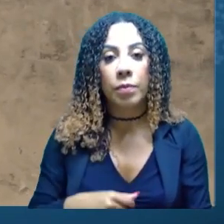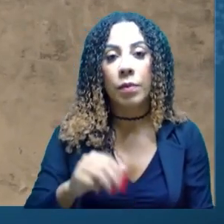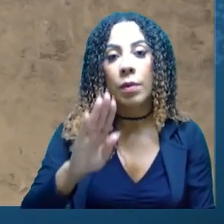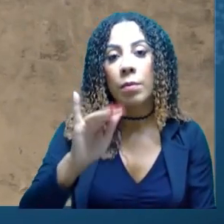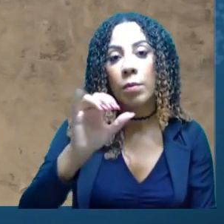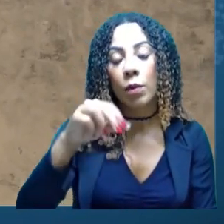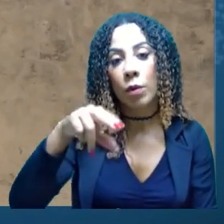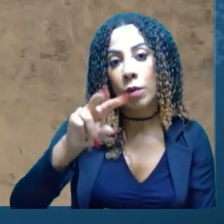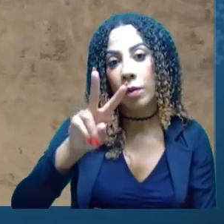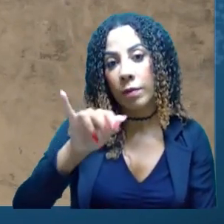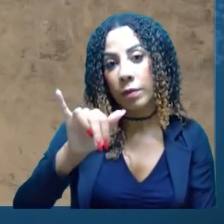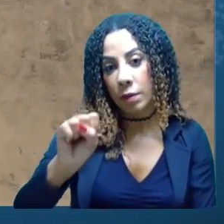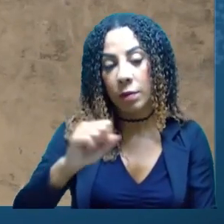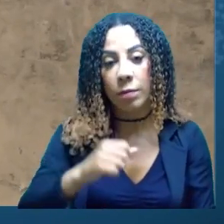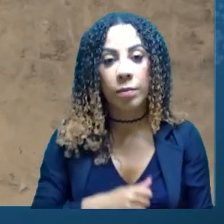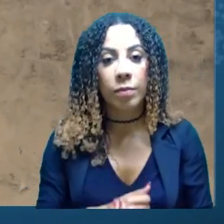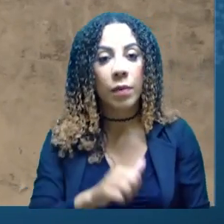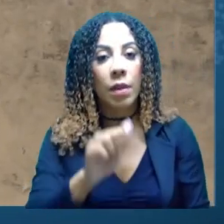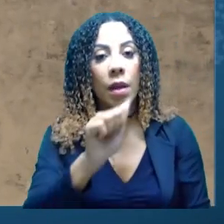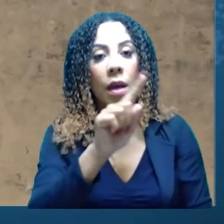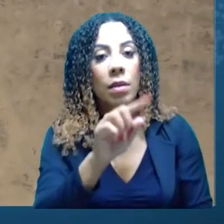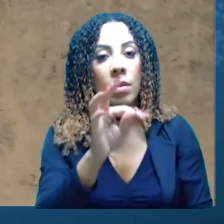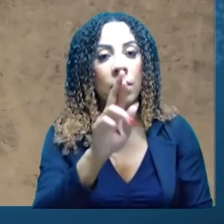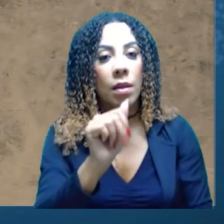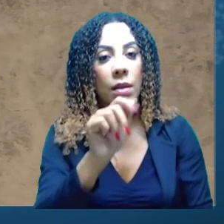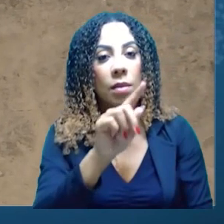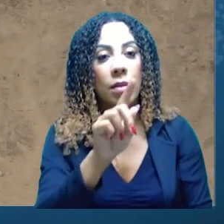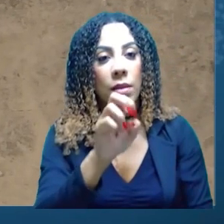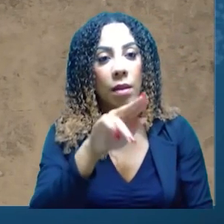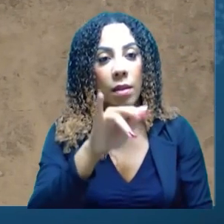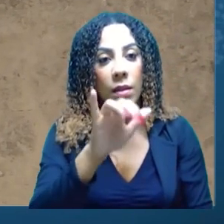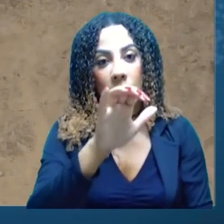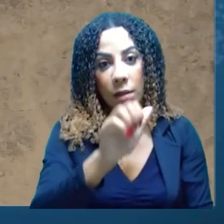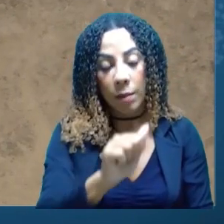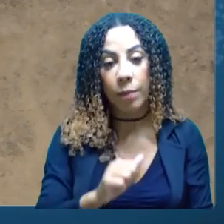Bionovis, AstraZeneca,